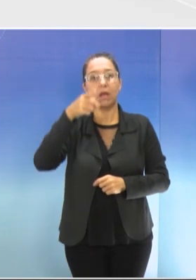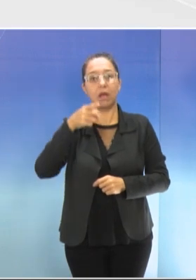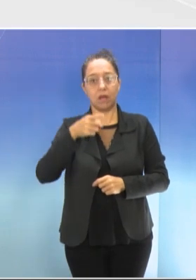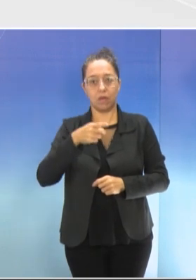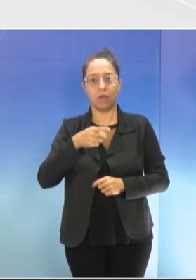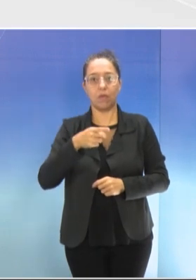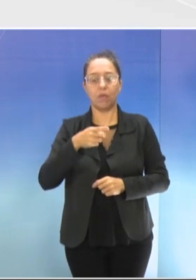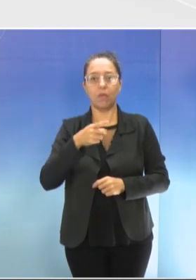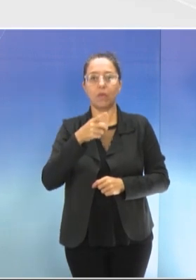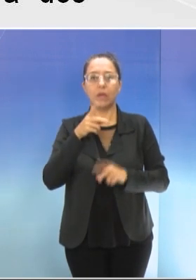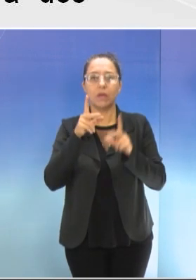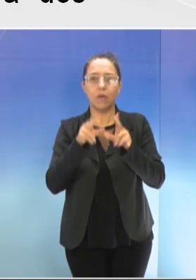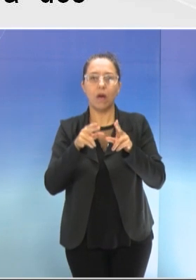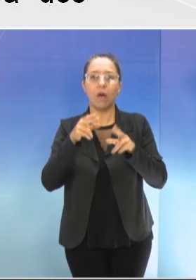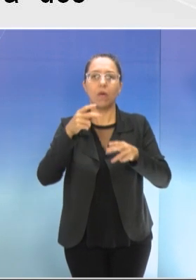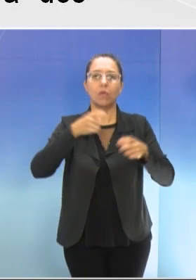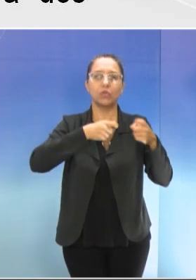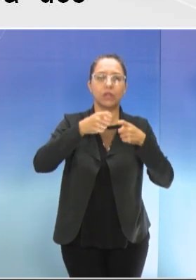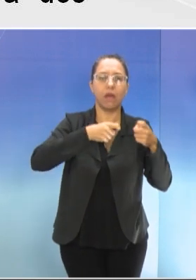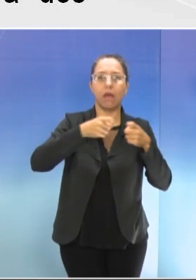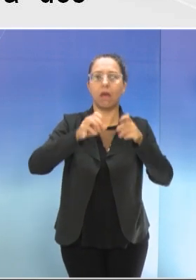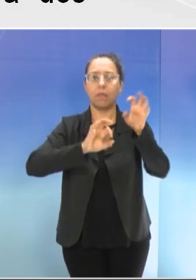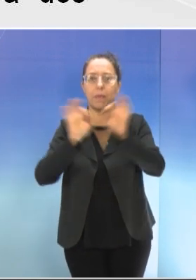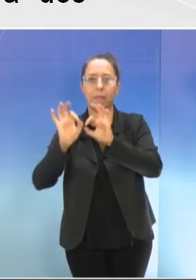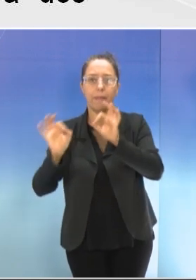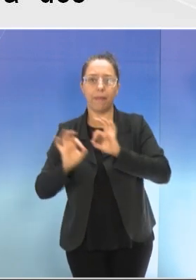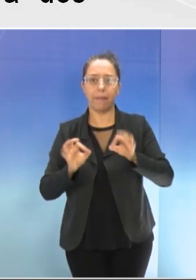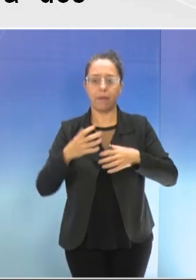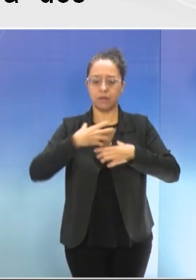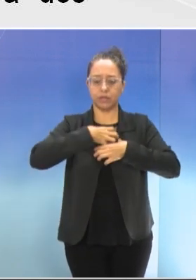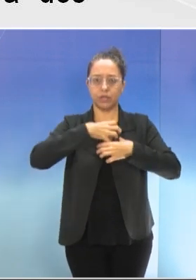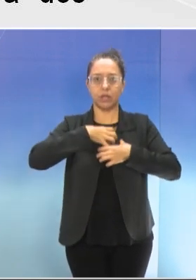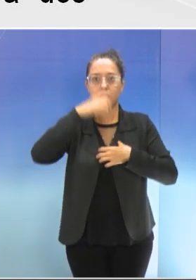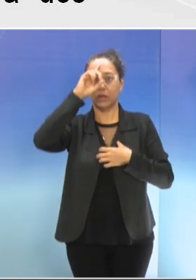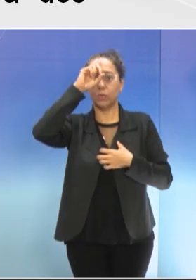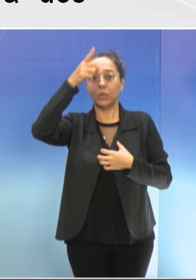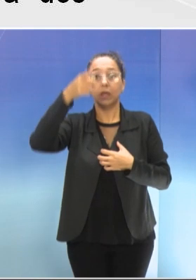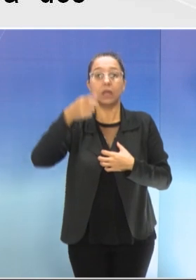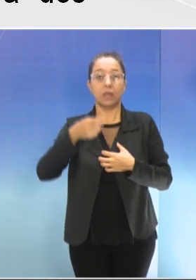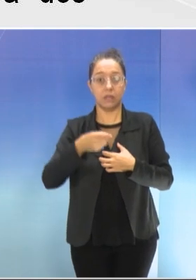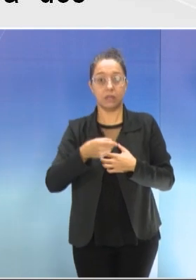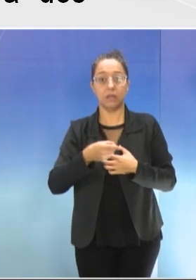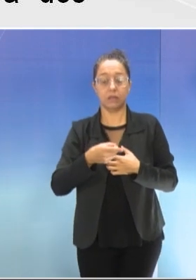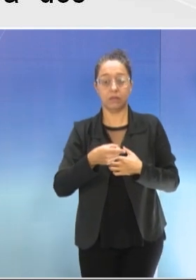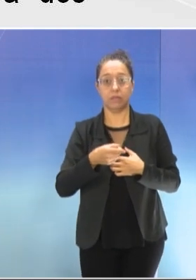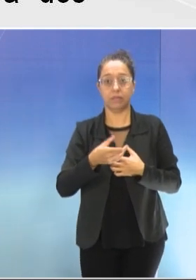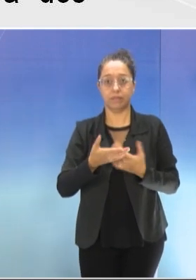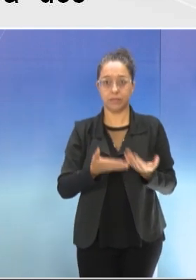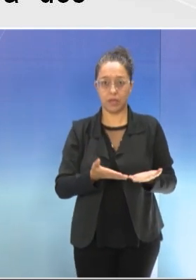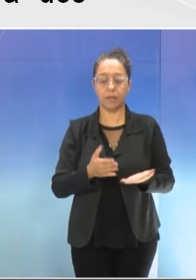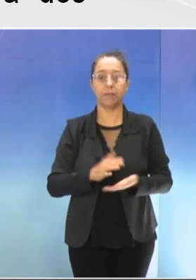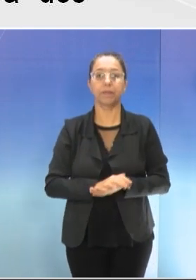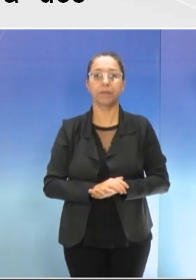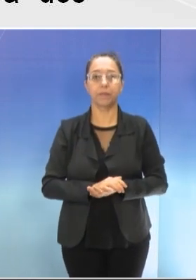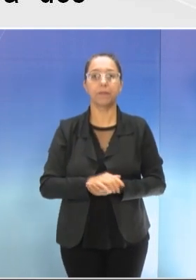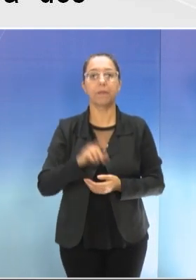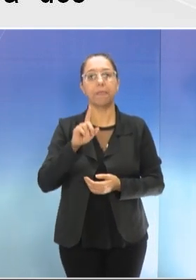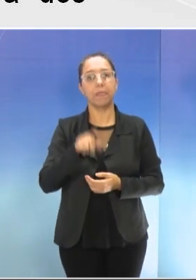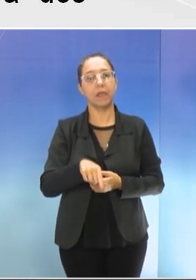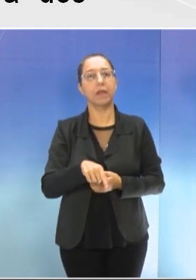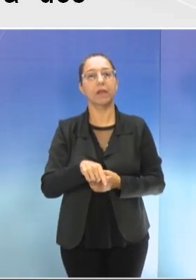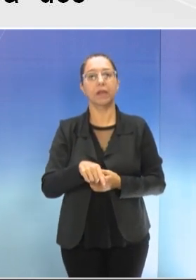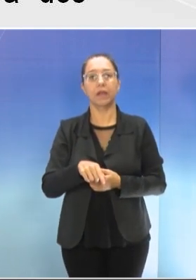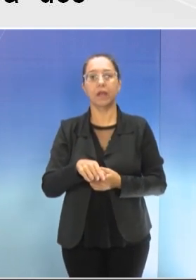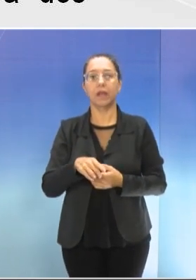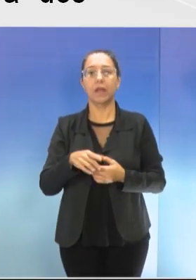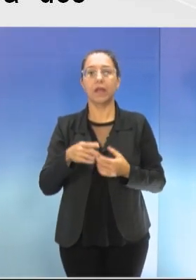estado de guerra, de um estado de natureza. Estado de natureza, perceba aí, ó, estado de natureza seria um estado